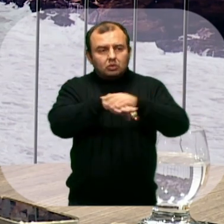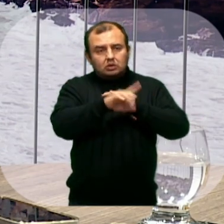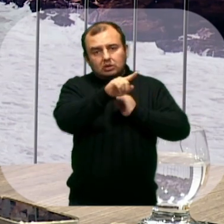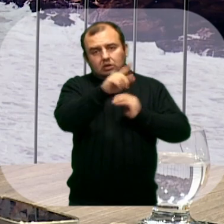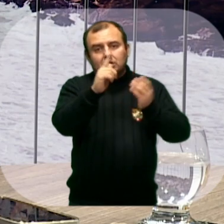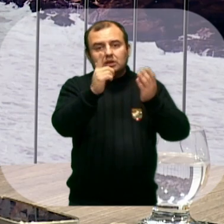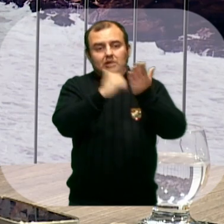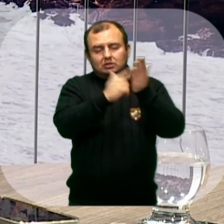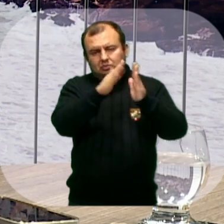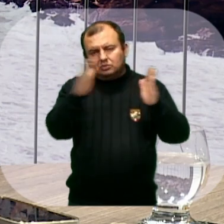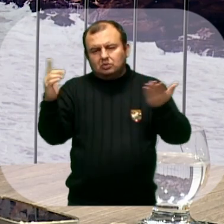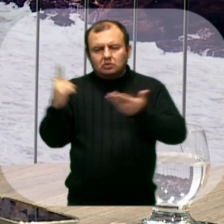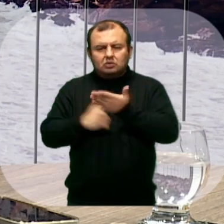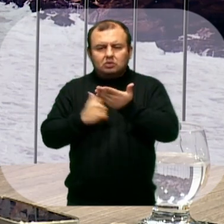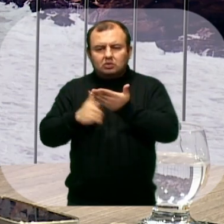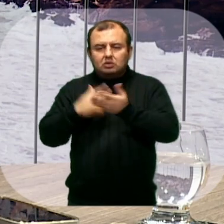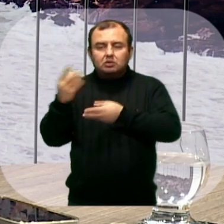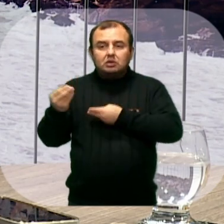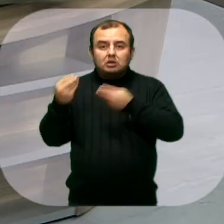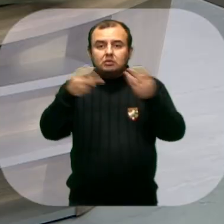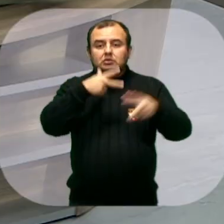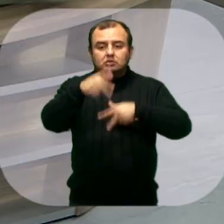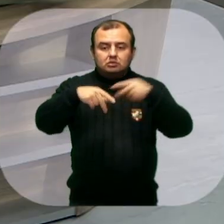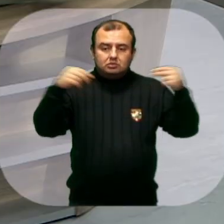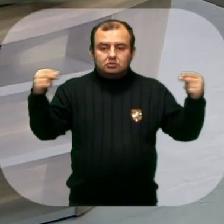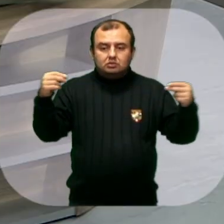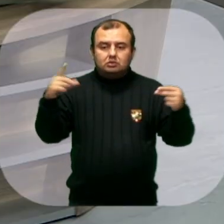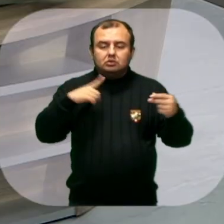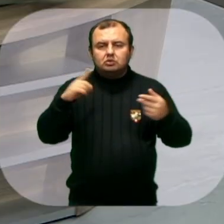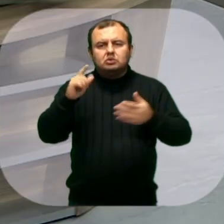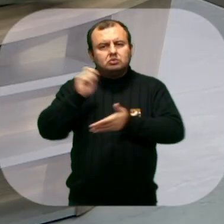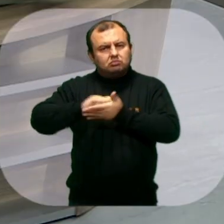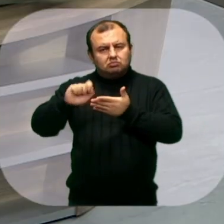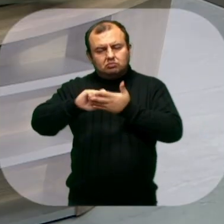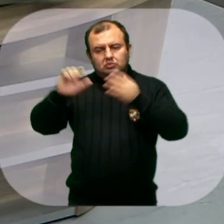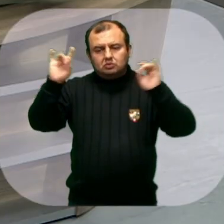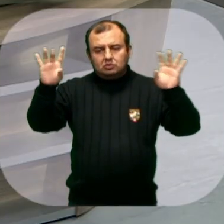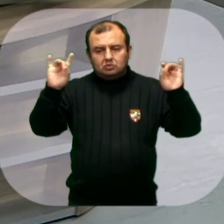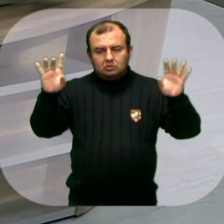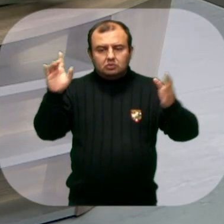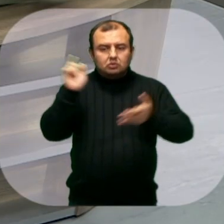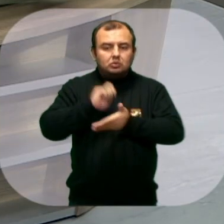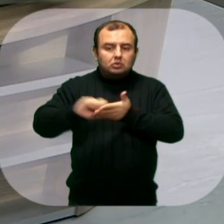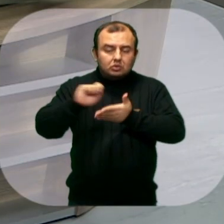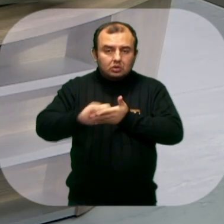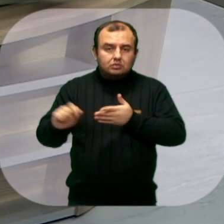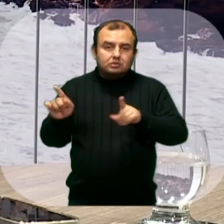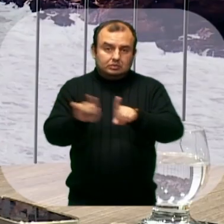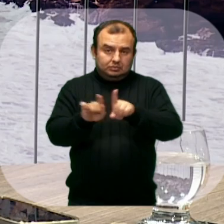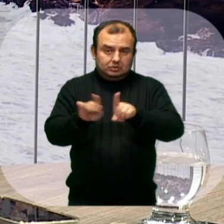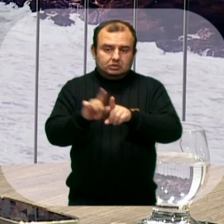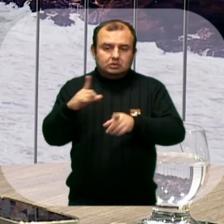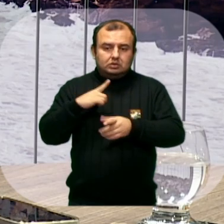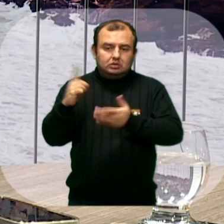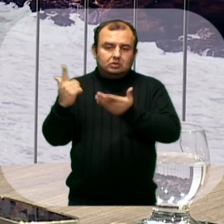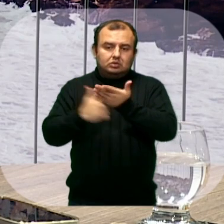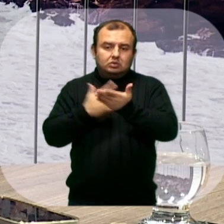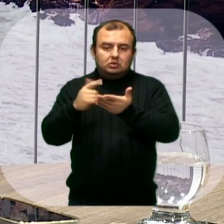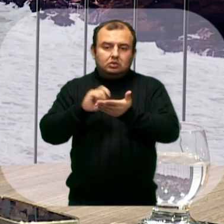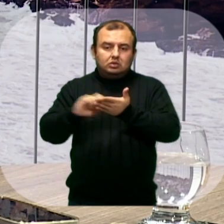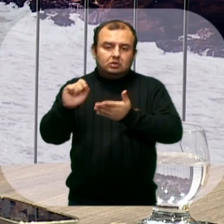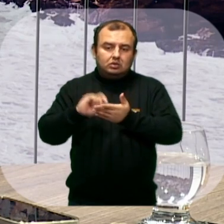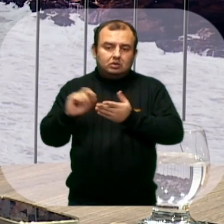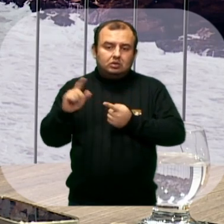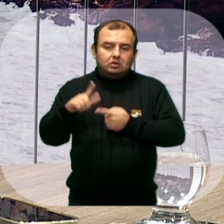pública. Livros que ele ganhava de presente de grandes autores com autógrafos. Então, nós temos livros autografados